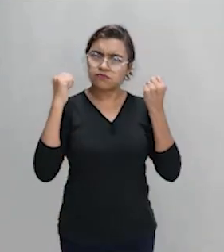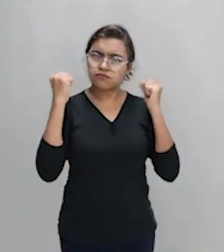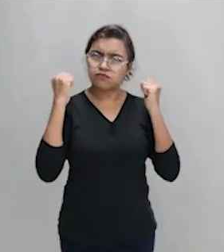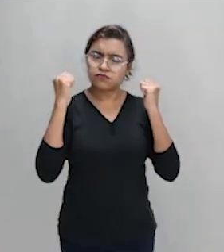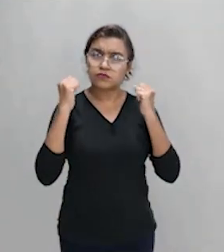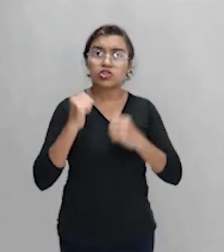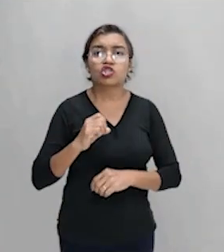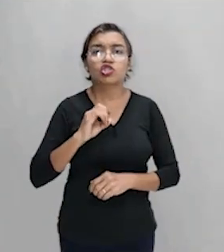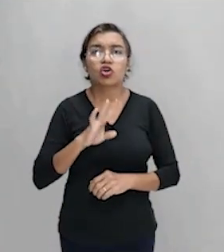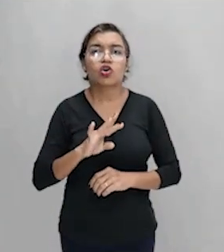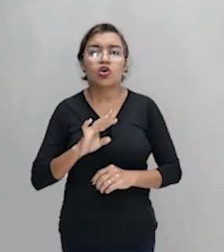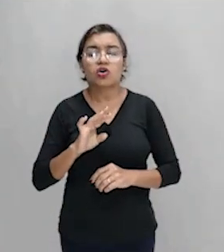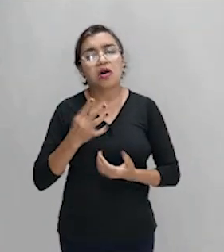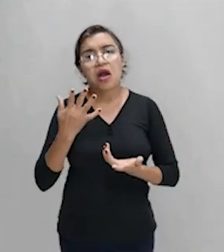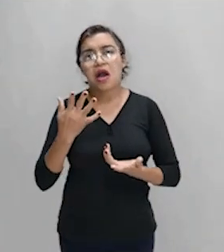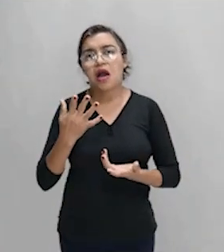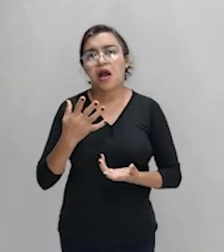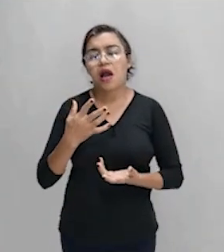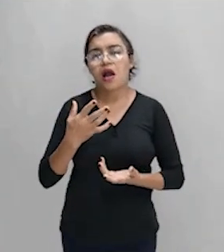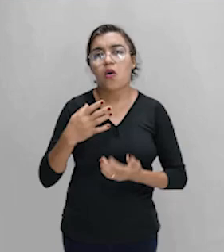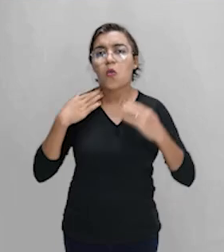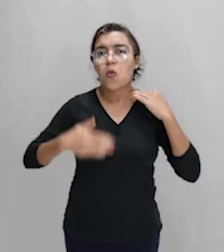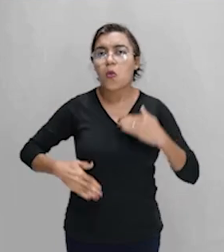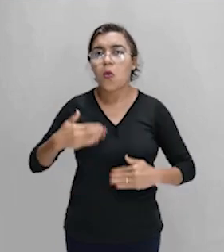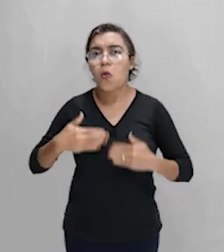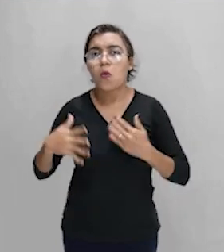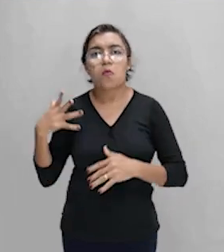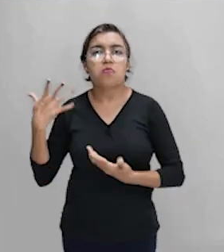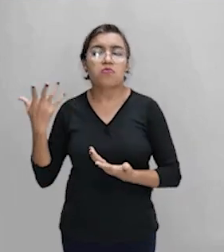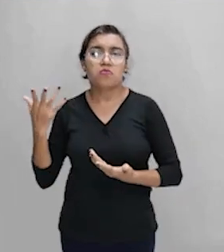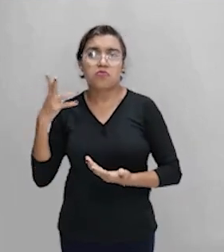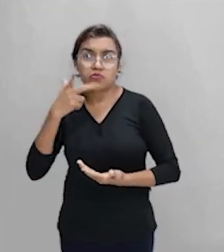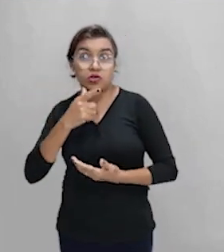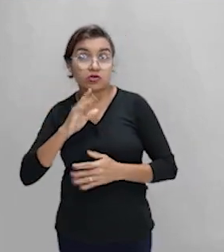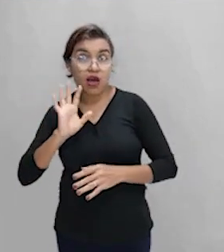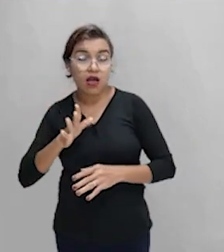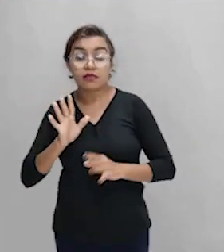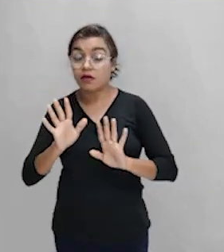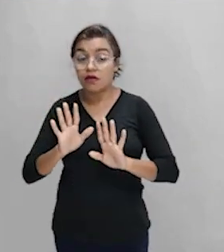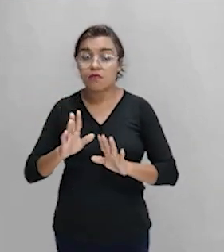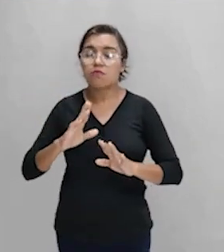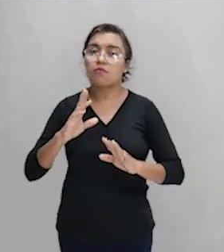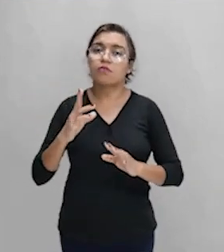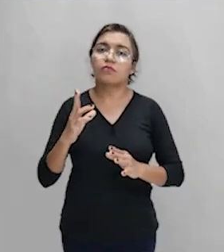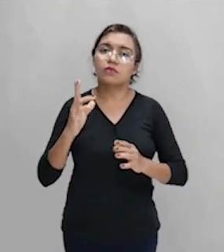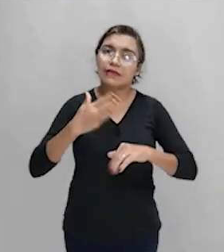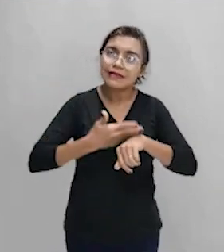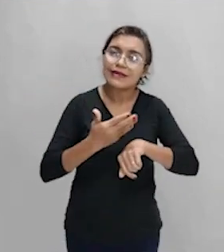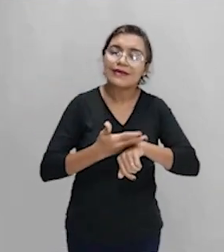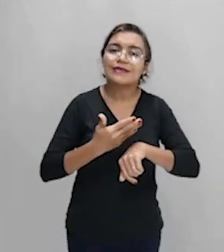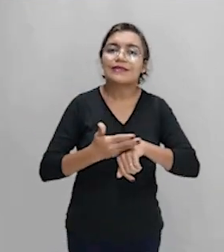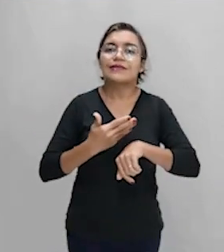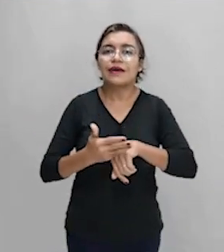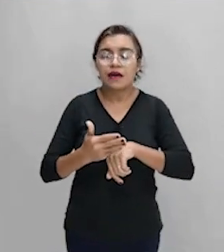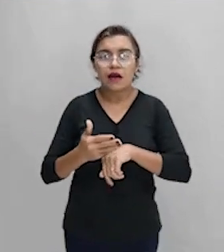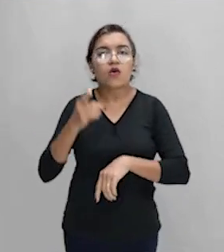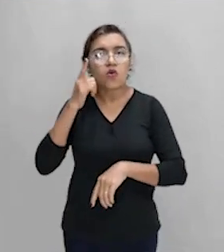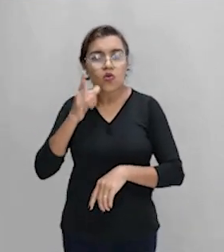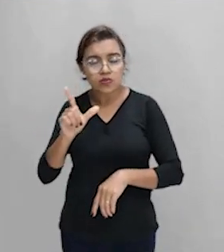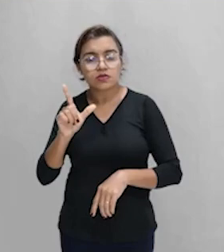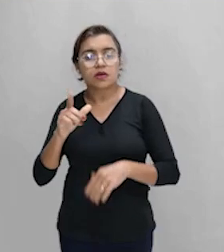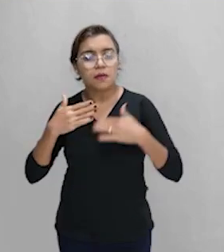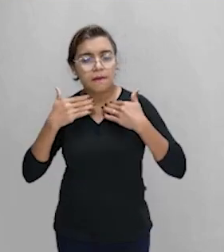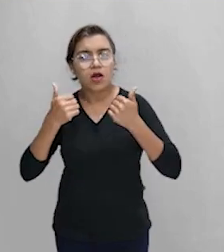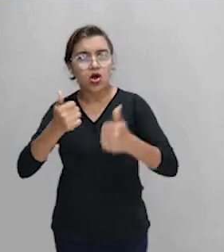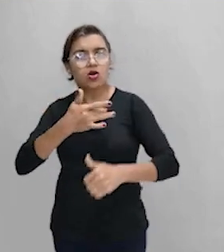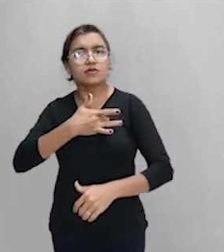significa apenas treinar por performance, treinar em busca de rendimento, mas nós podemos treinar em busca de uma melhor qualidade de